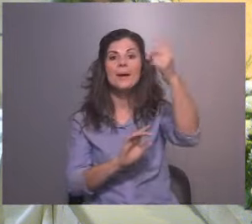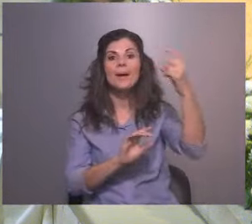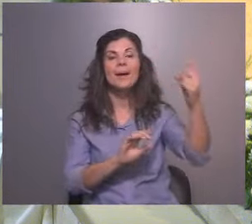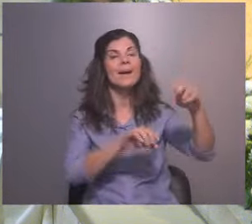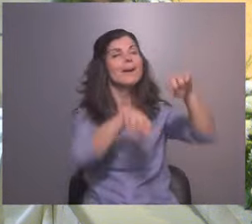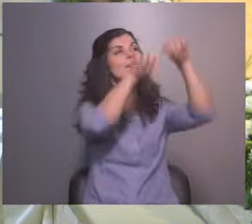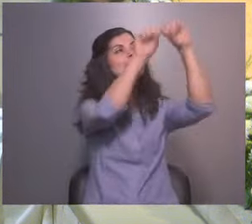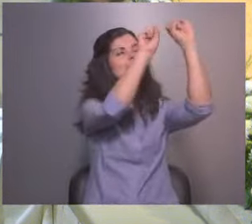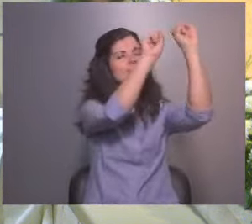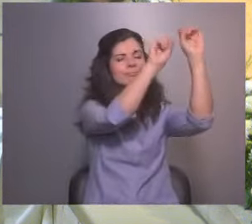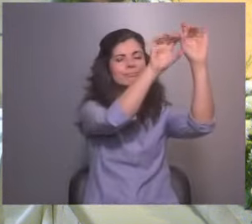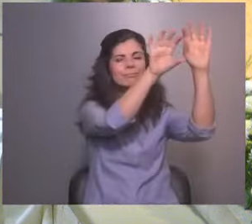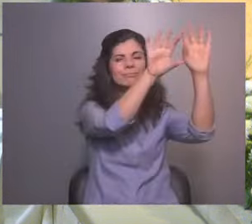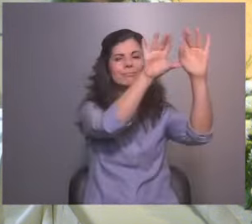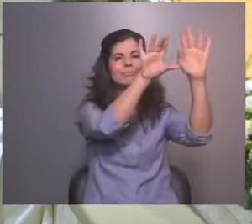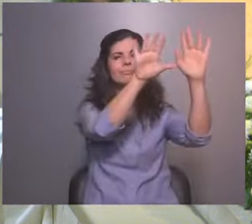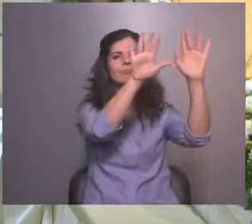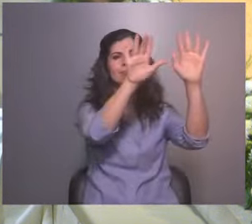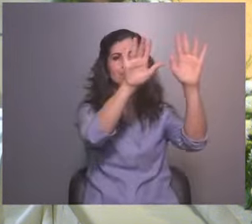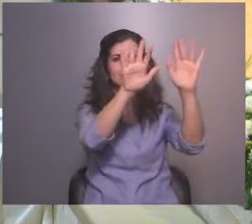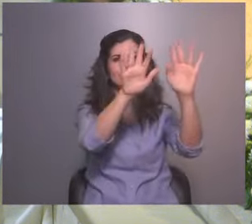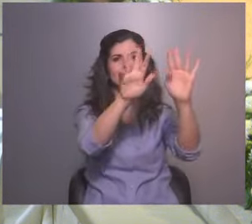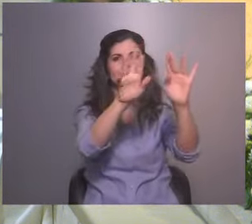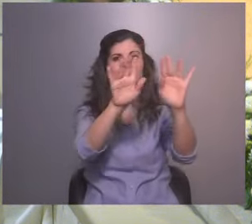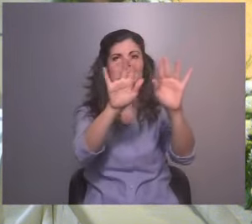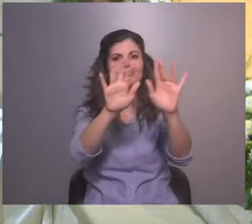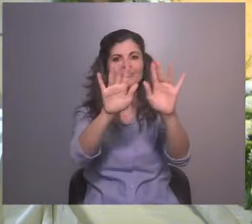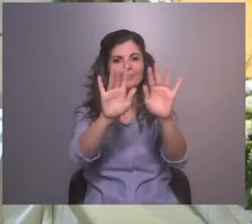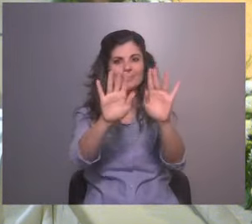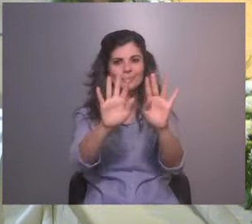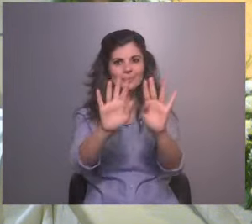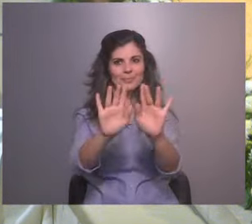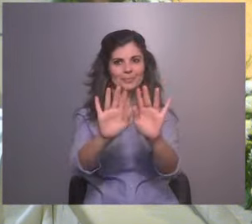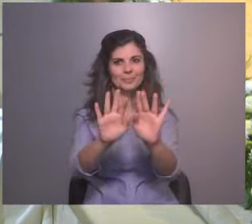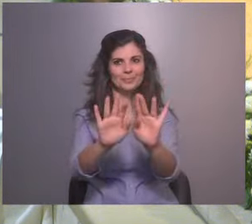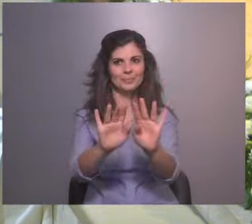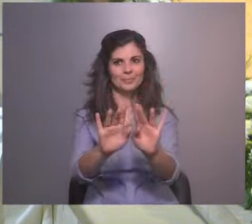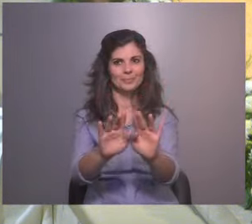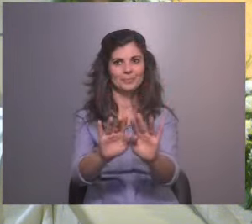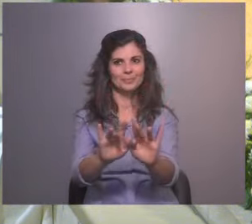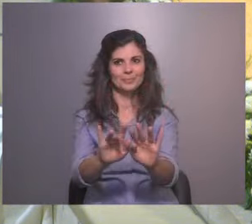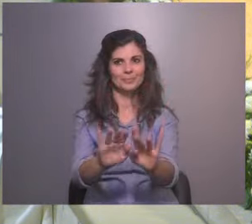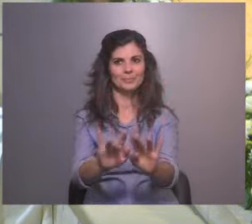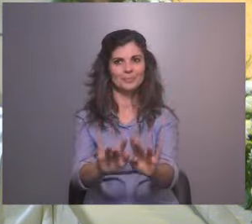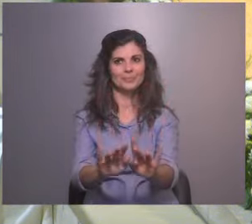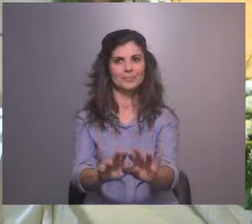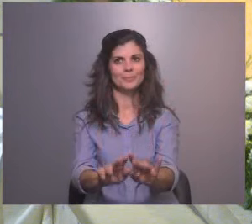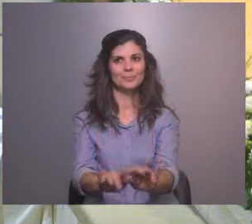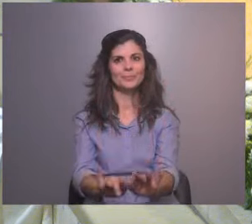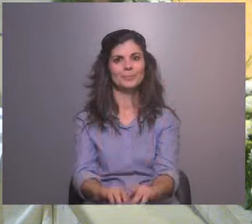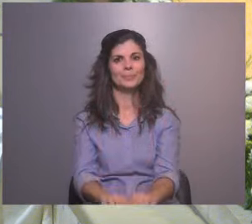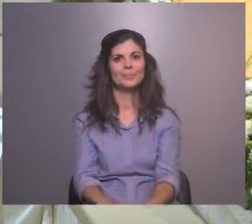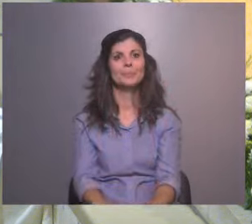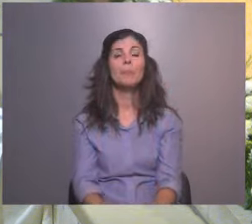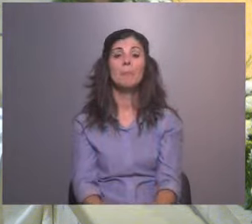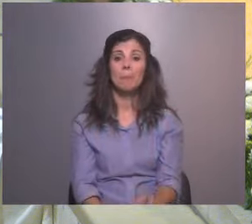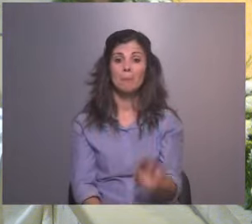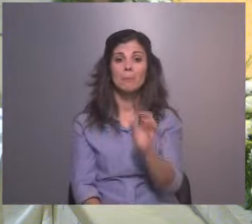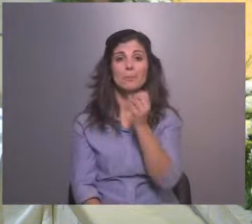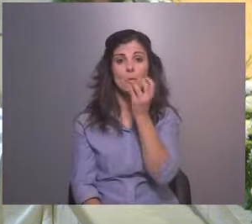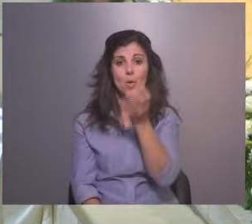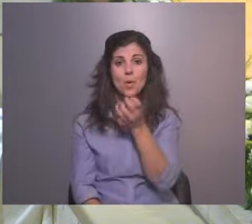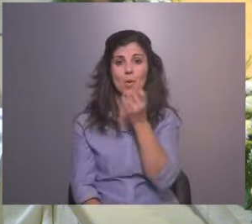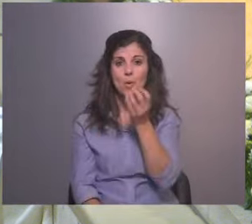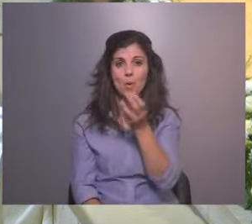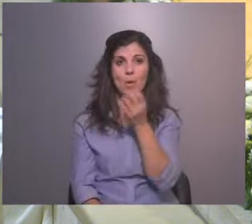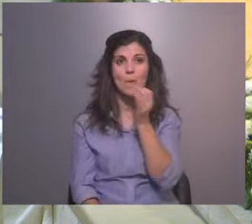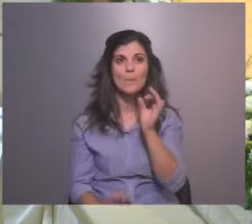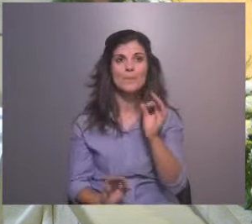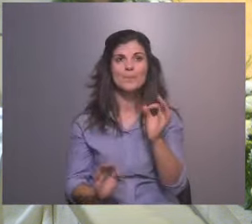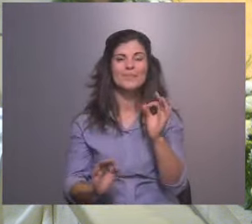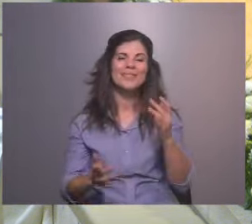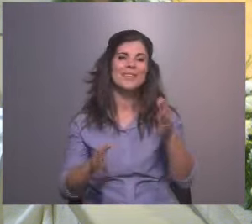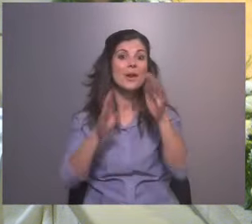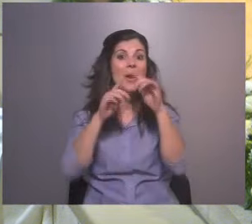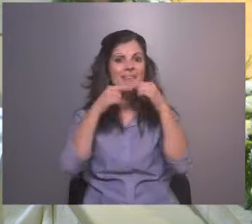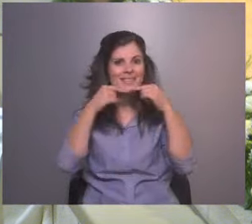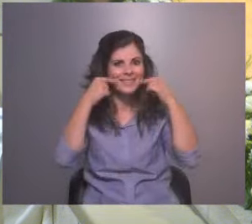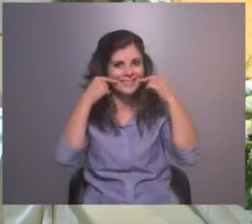Bem, esta última parte com mais entusiasmo. Da nobis